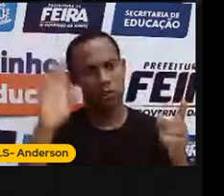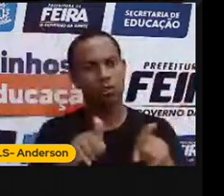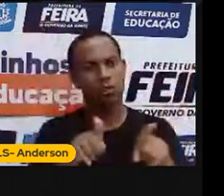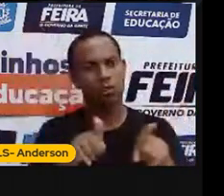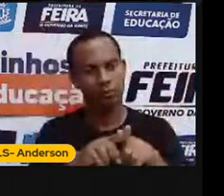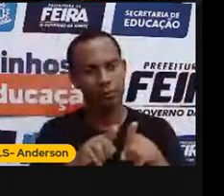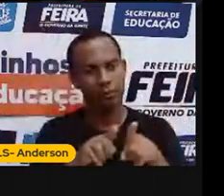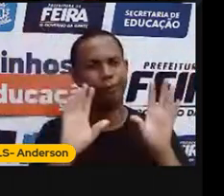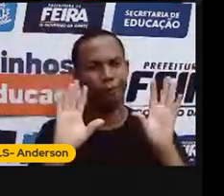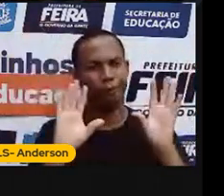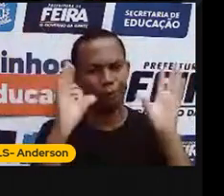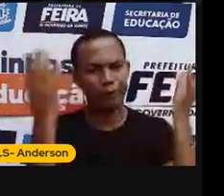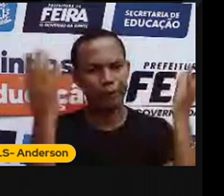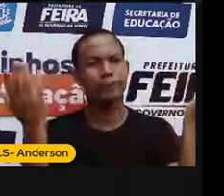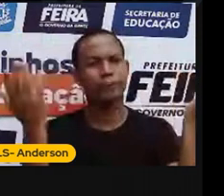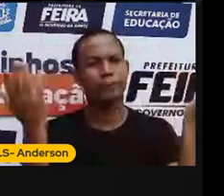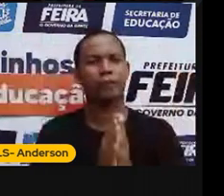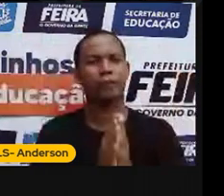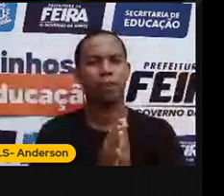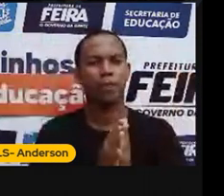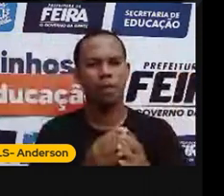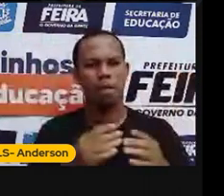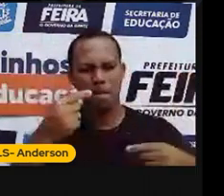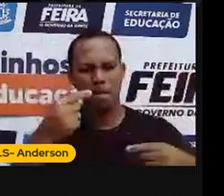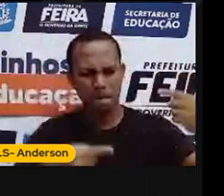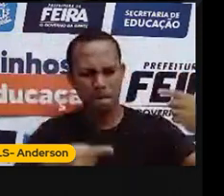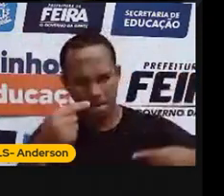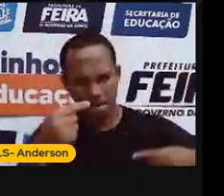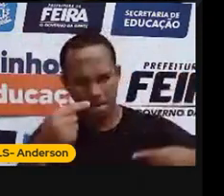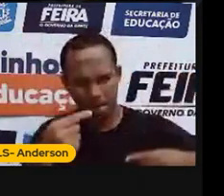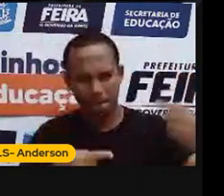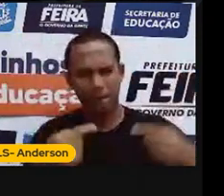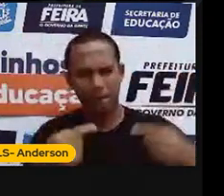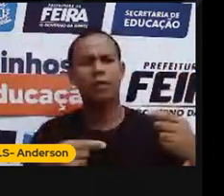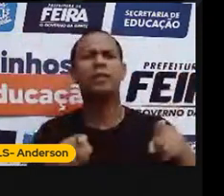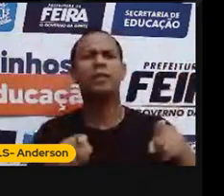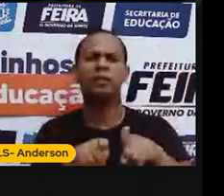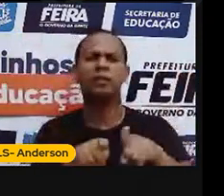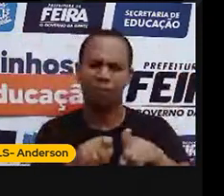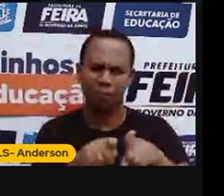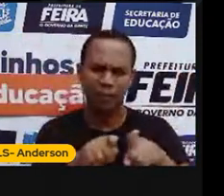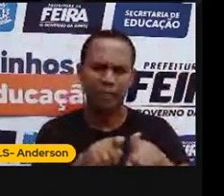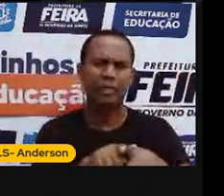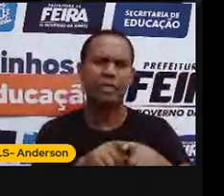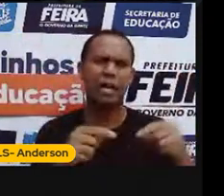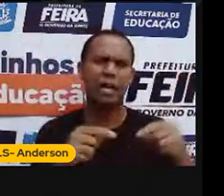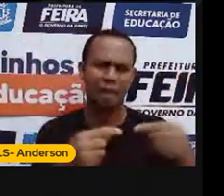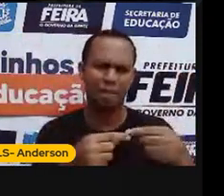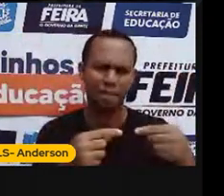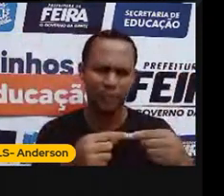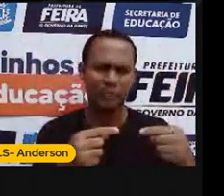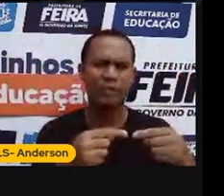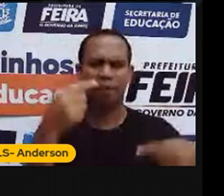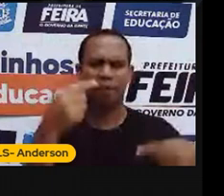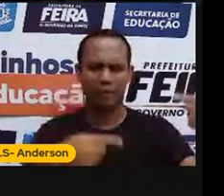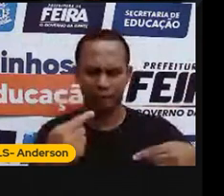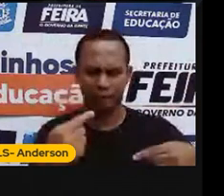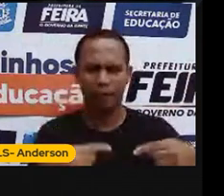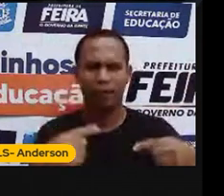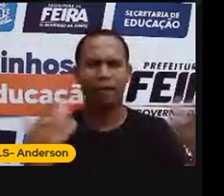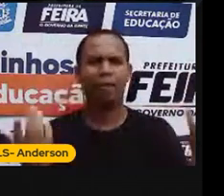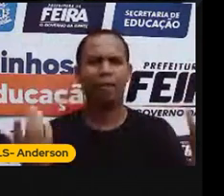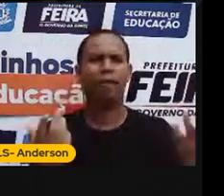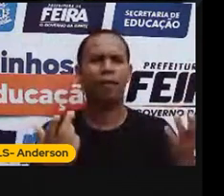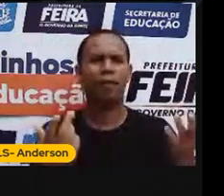momento de batalha, pronto, as pinturas serão voltadas para aquele momento. Se é um momento